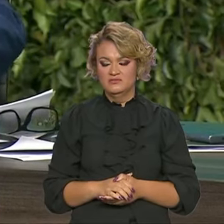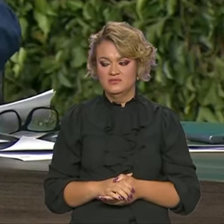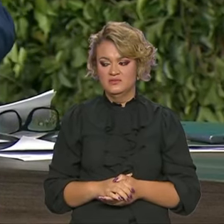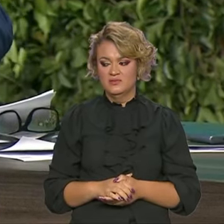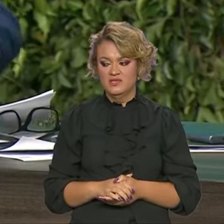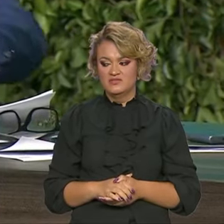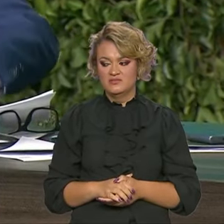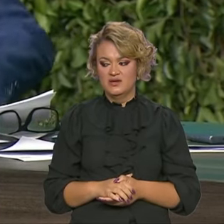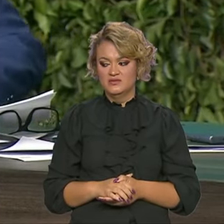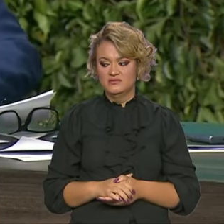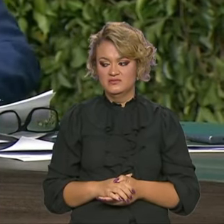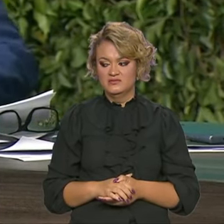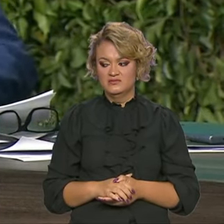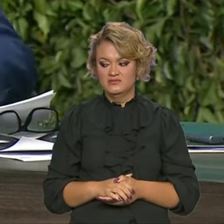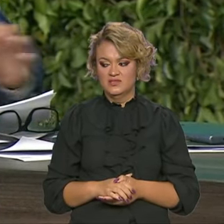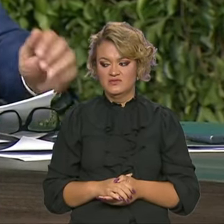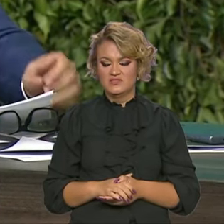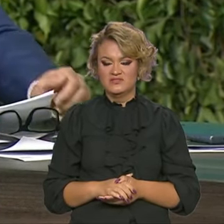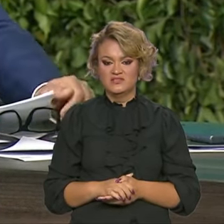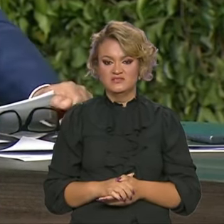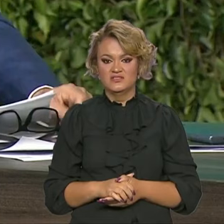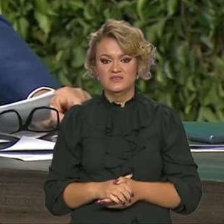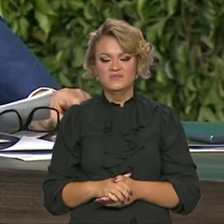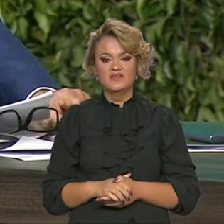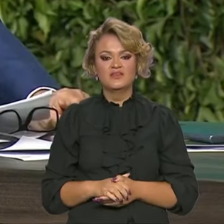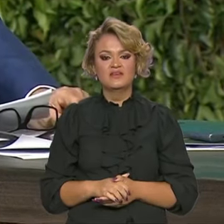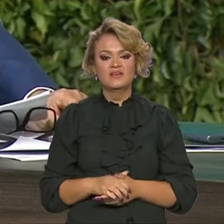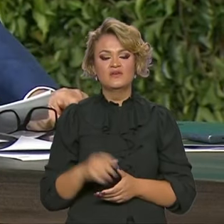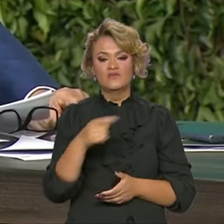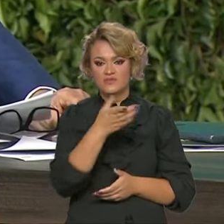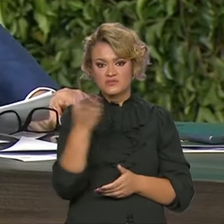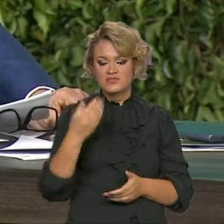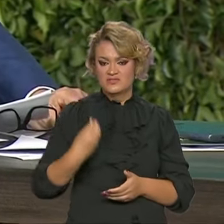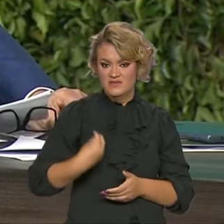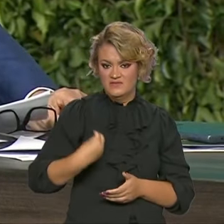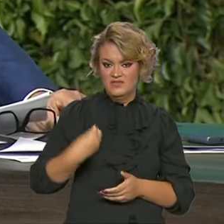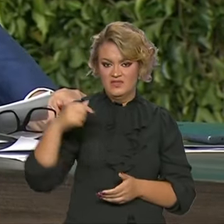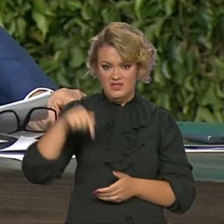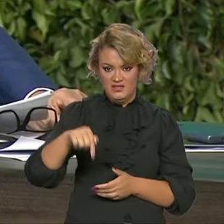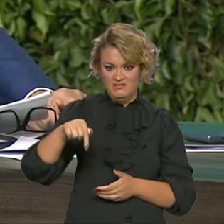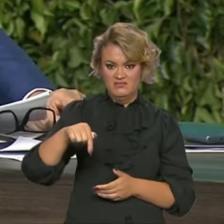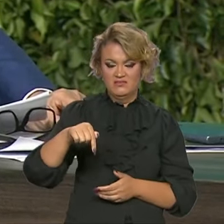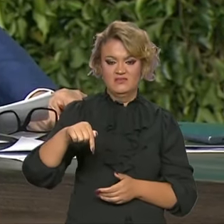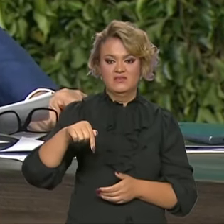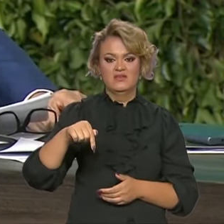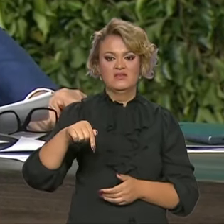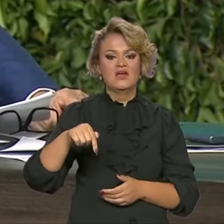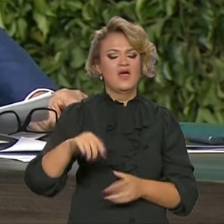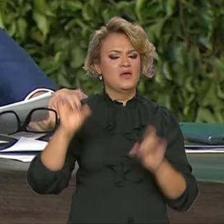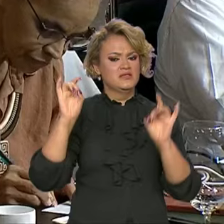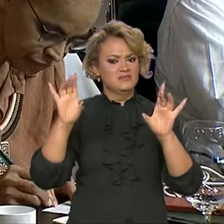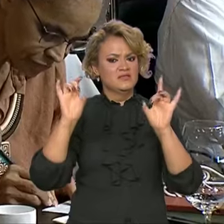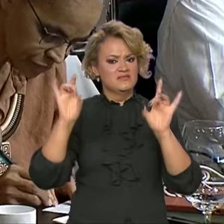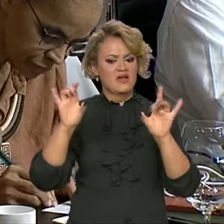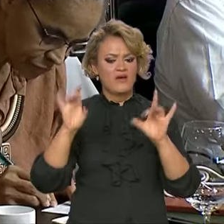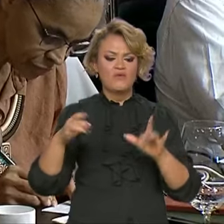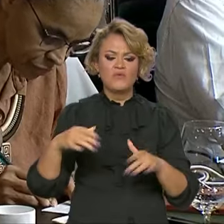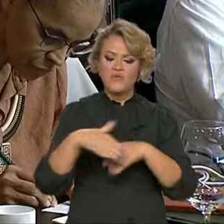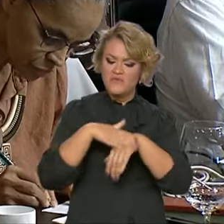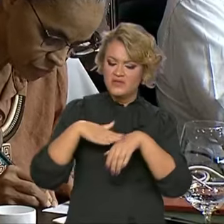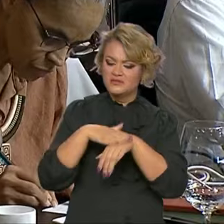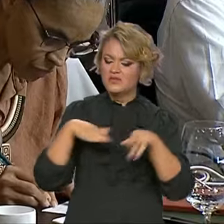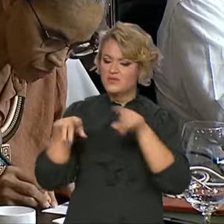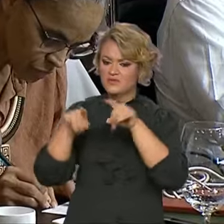O Parlamento Amazônico, senhores convidados, para nós é uma honra muito grande